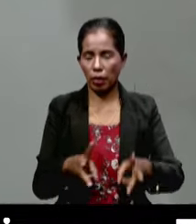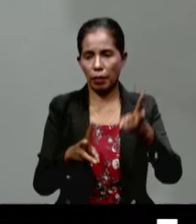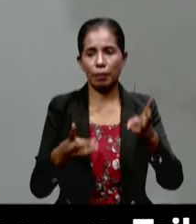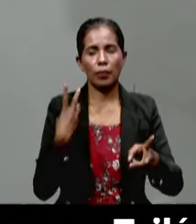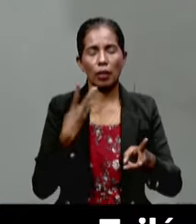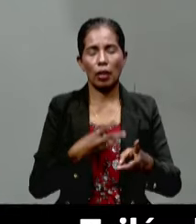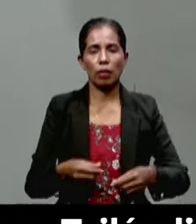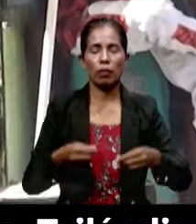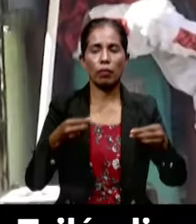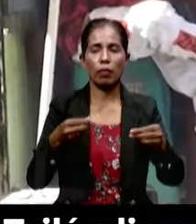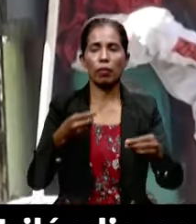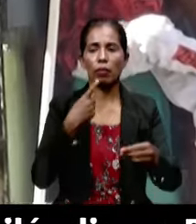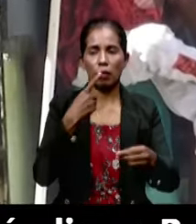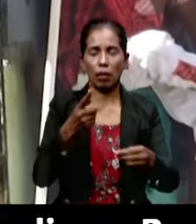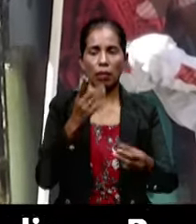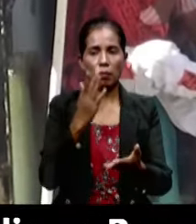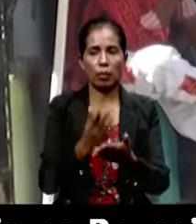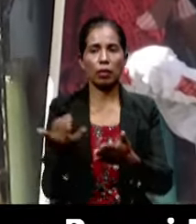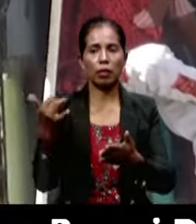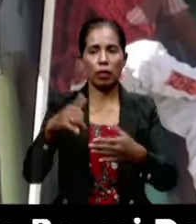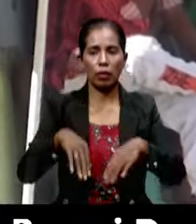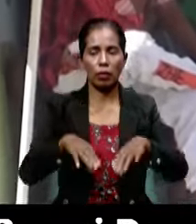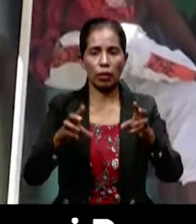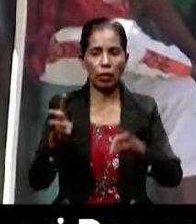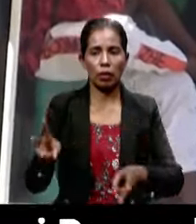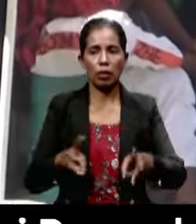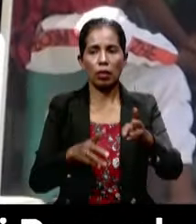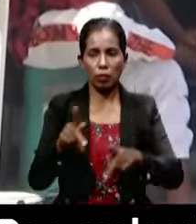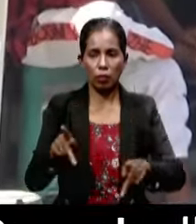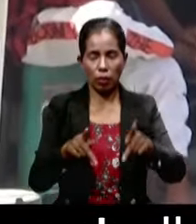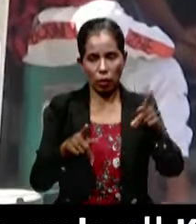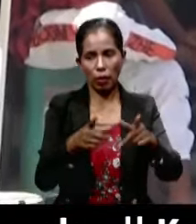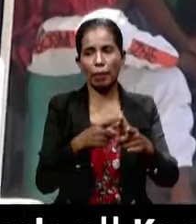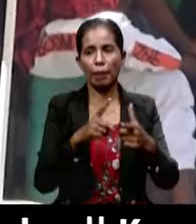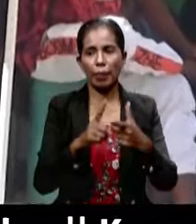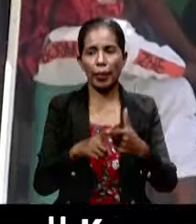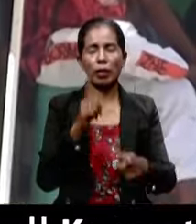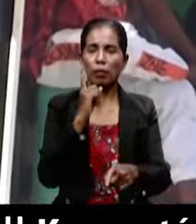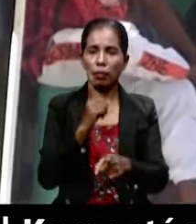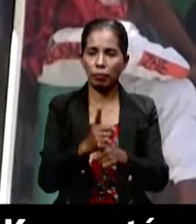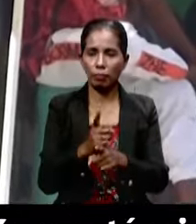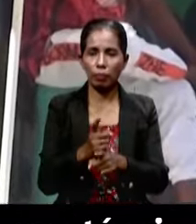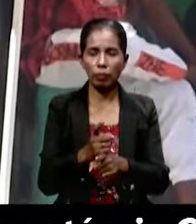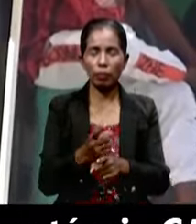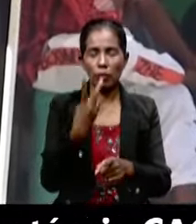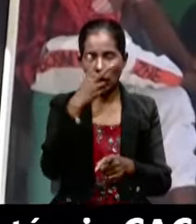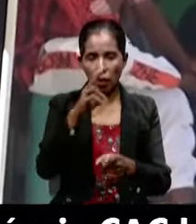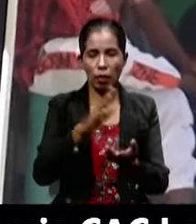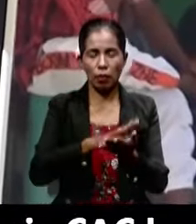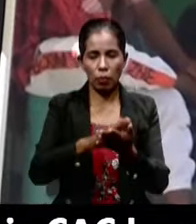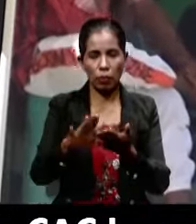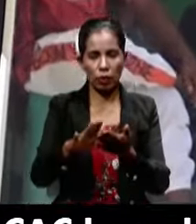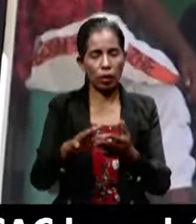está fora aviso, a prevenção para ser neve, e a estrada pública, né? Los únicos, tá, genicamente, ia